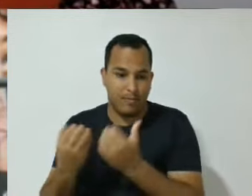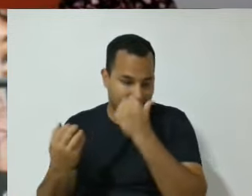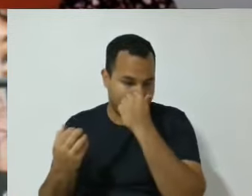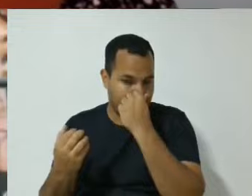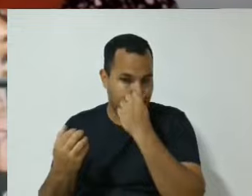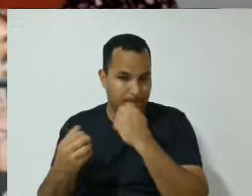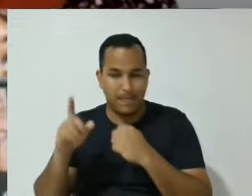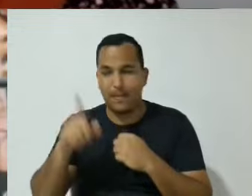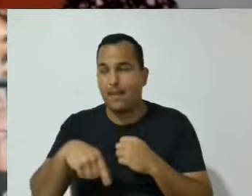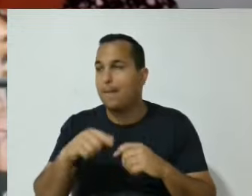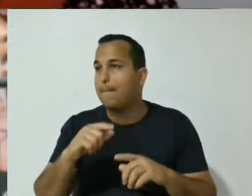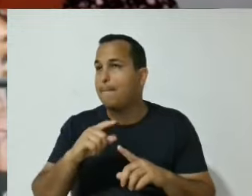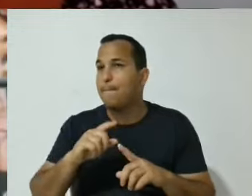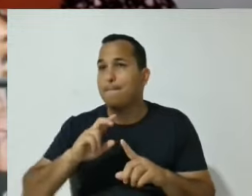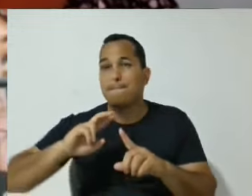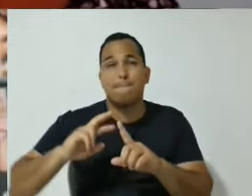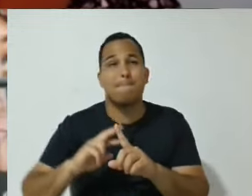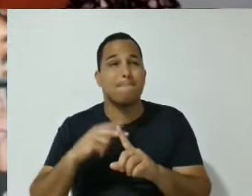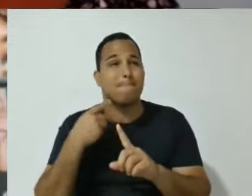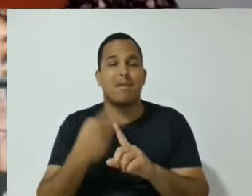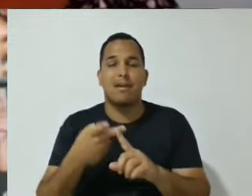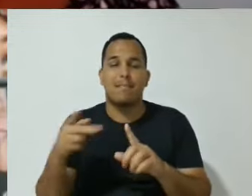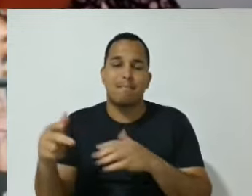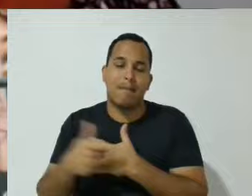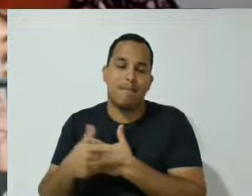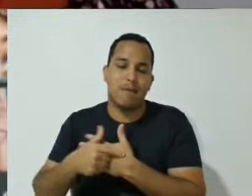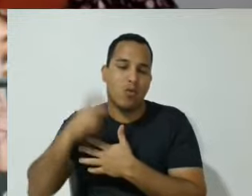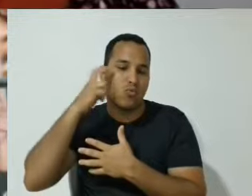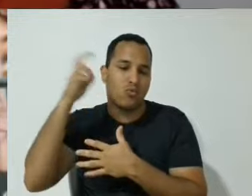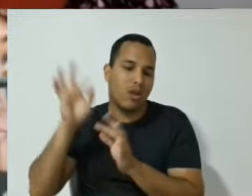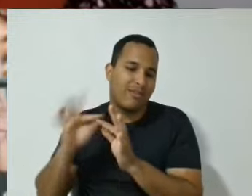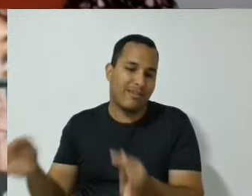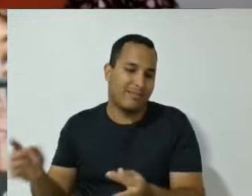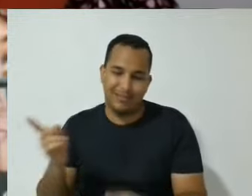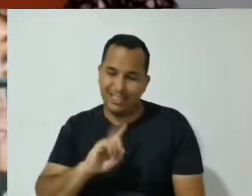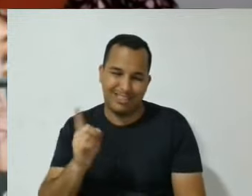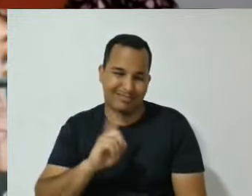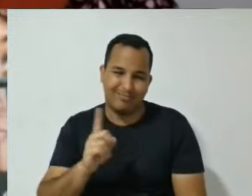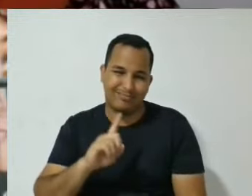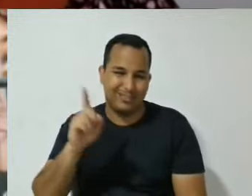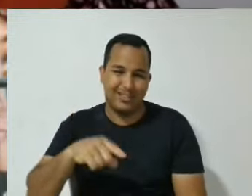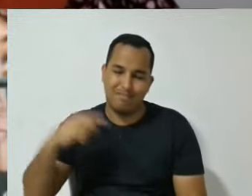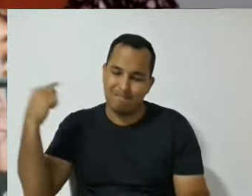além do que um papel cultural, com certeza, com certeza.